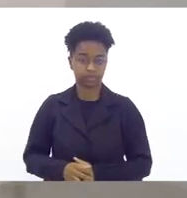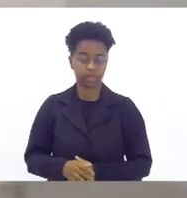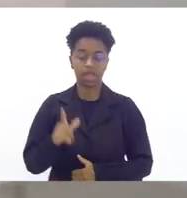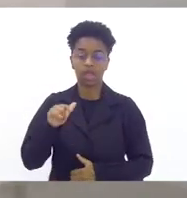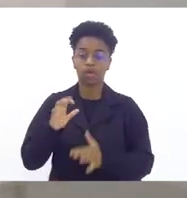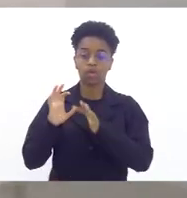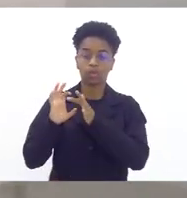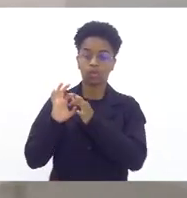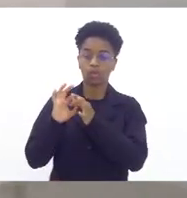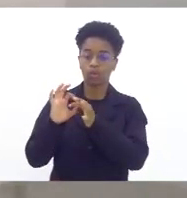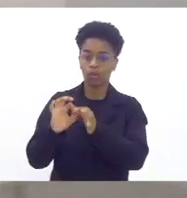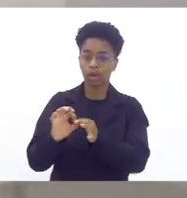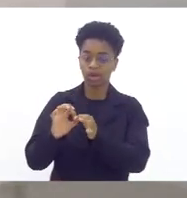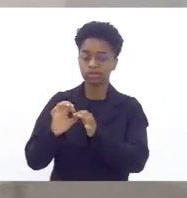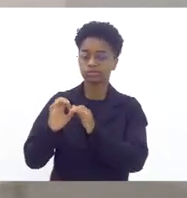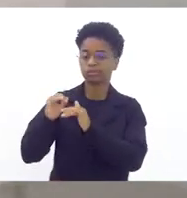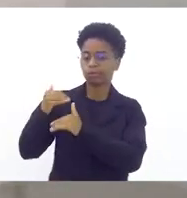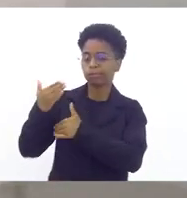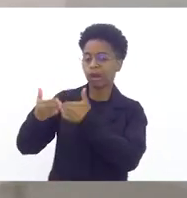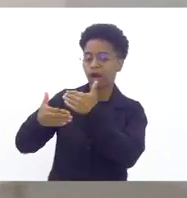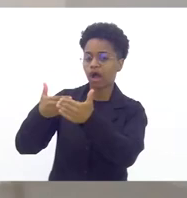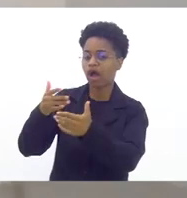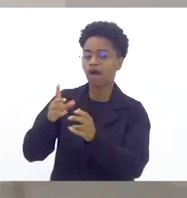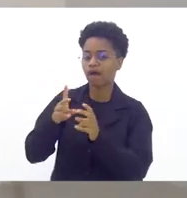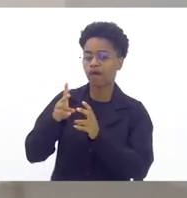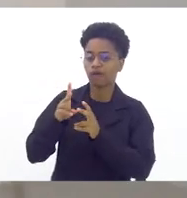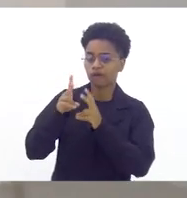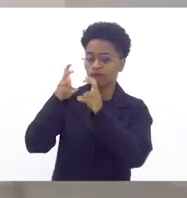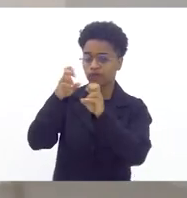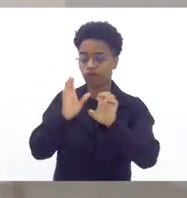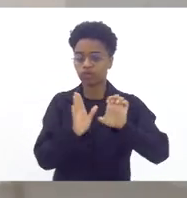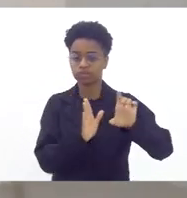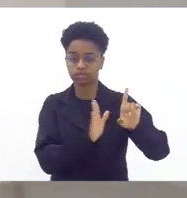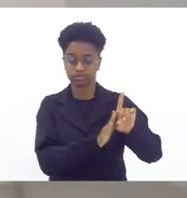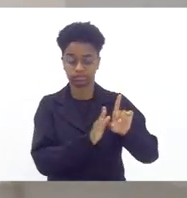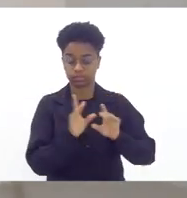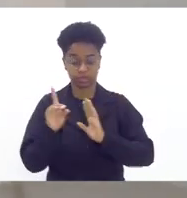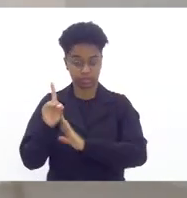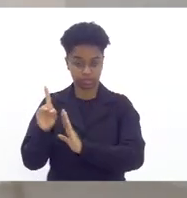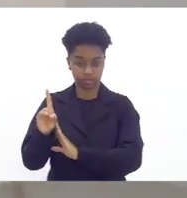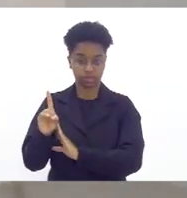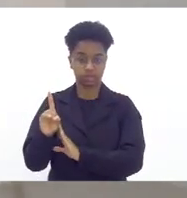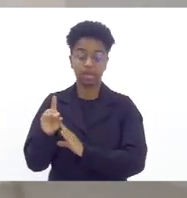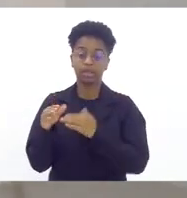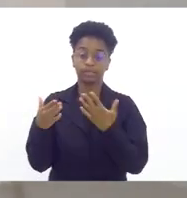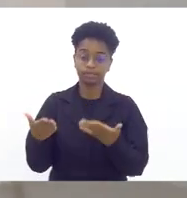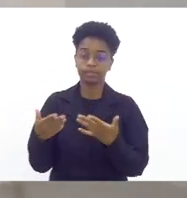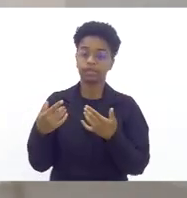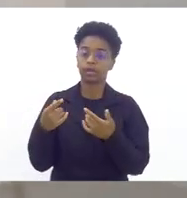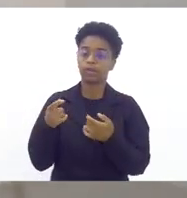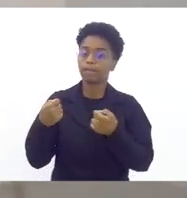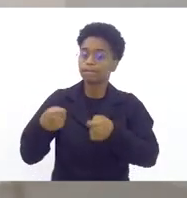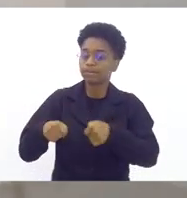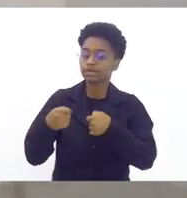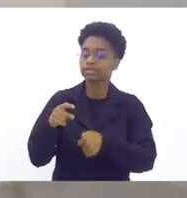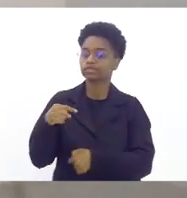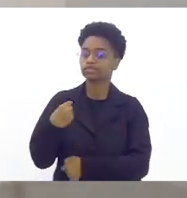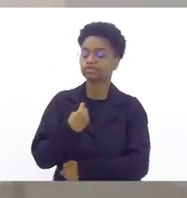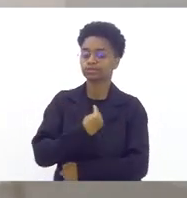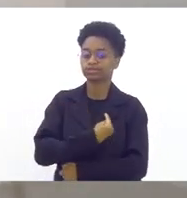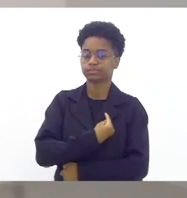forças reacionárias e da extrema direita. Então, é preciso aqui que a gente, em primeiro lugar,